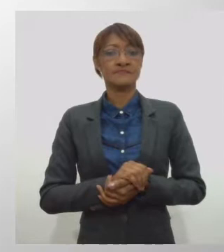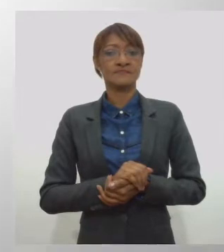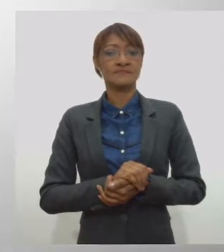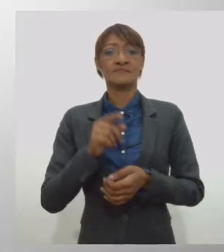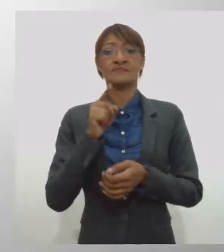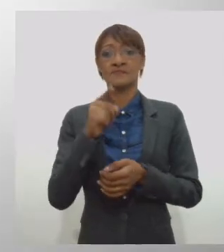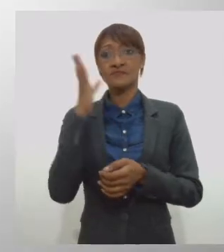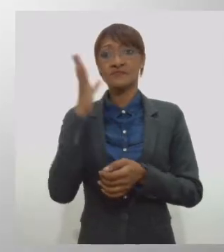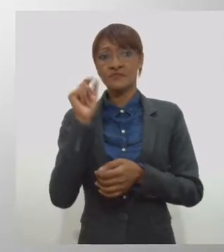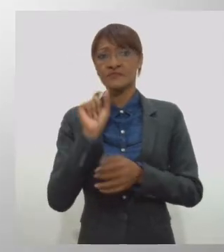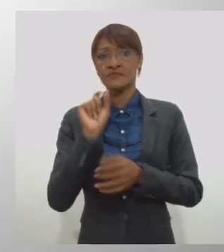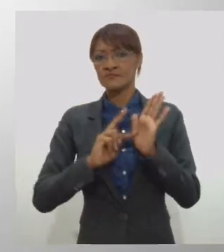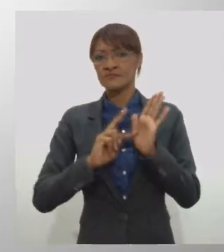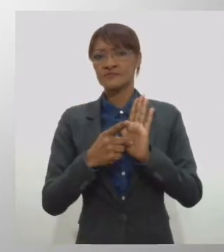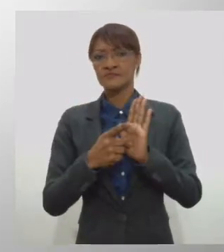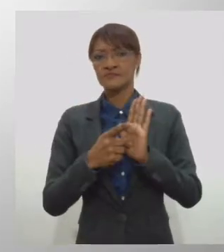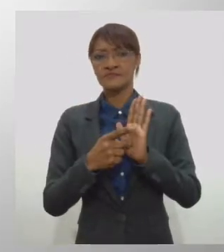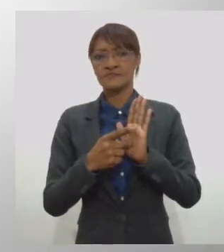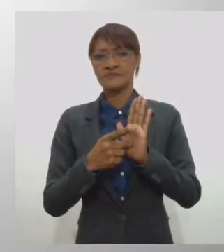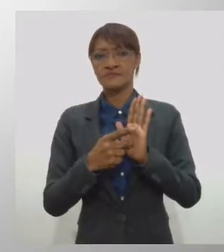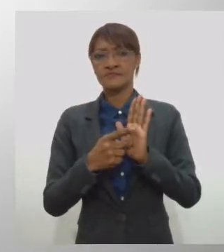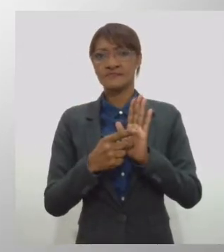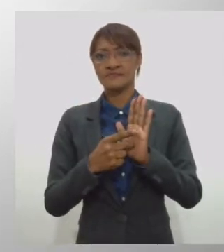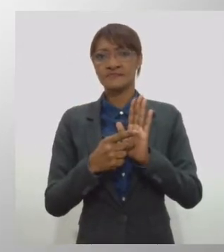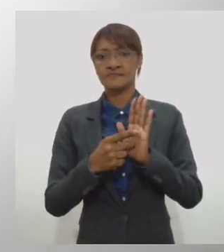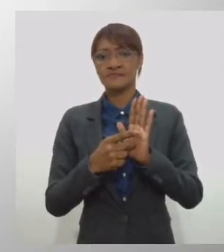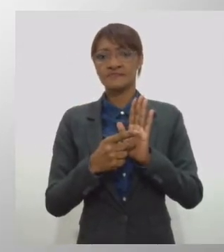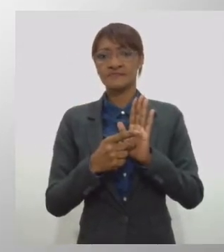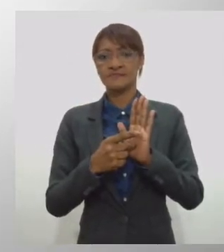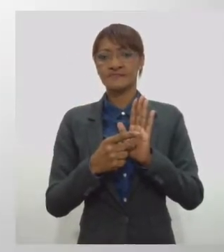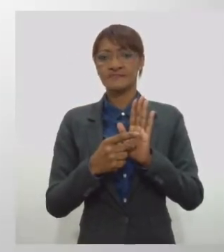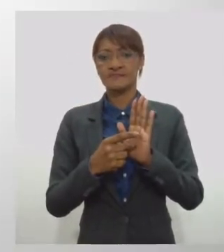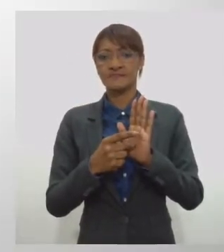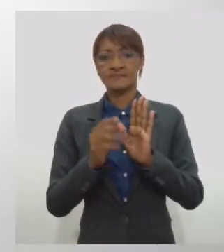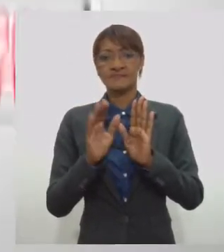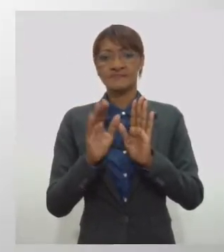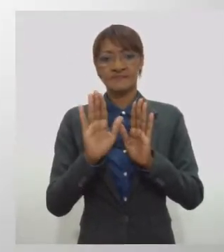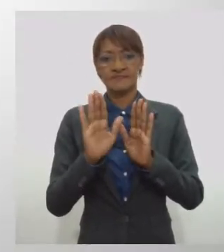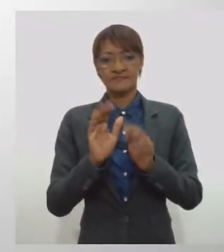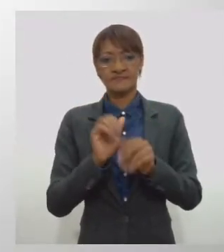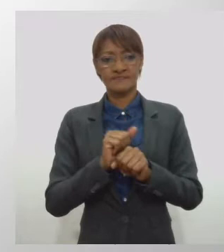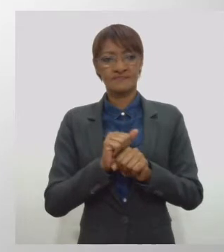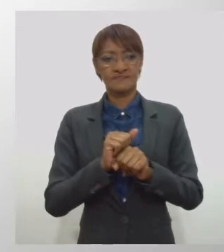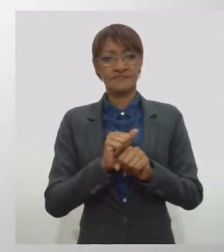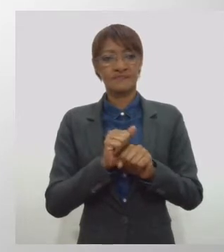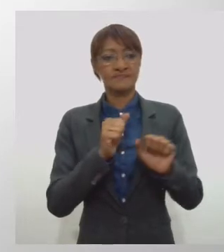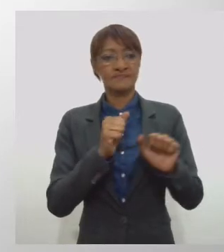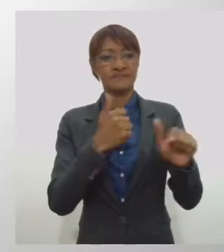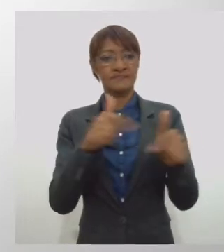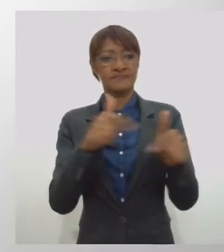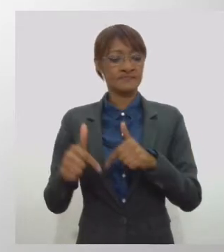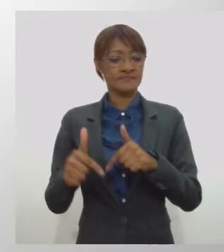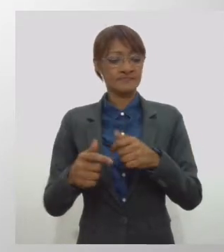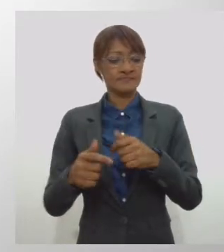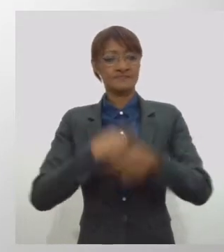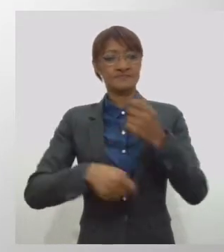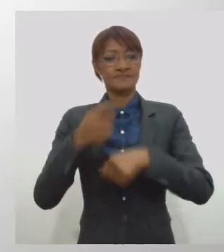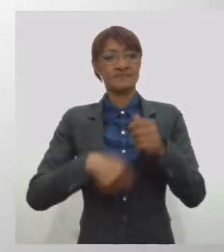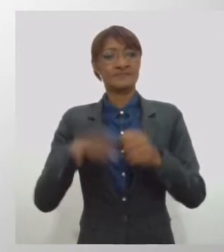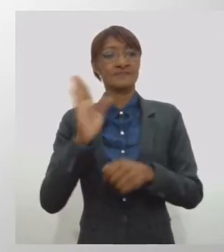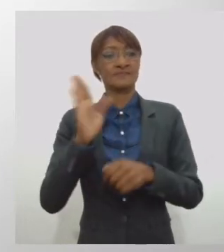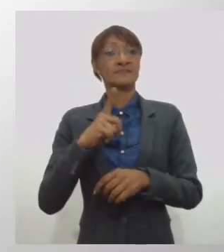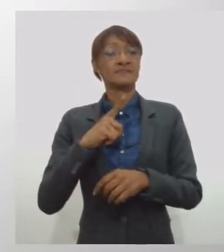administrativa? A Ju explica. A ação de improbidade administrativa é uma espécie de ação civil